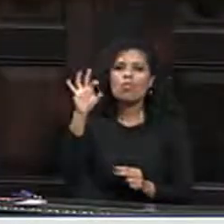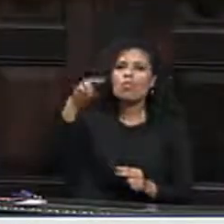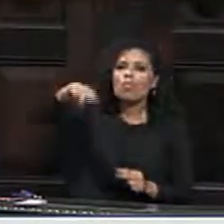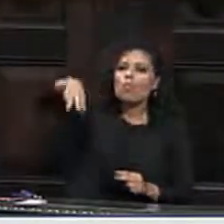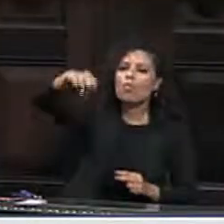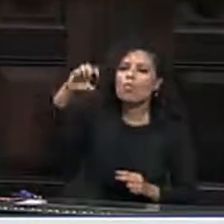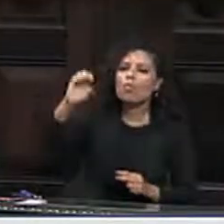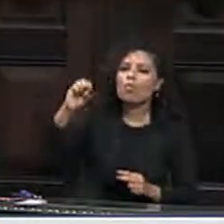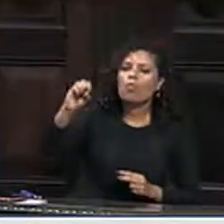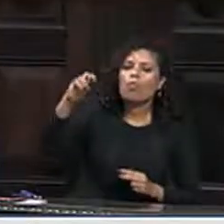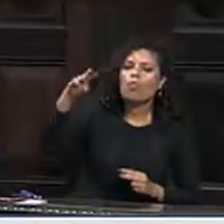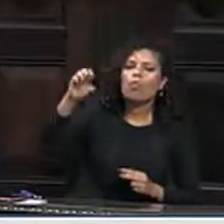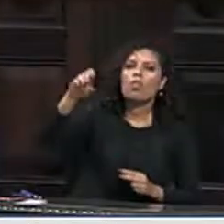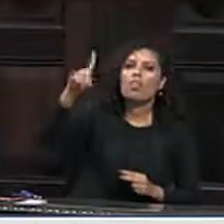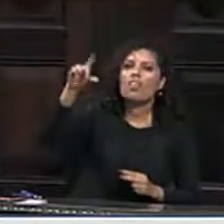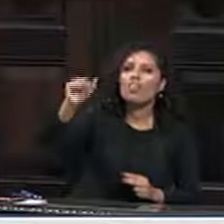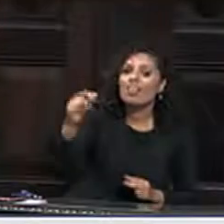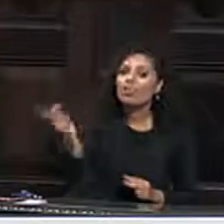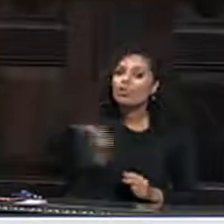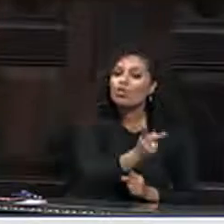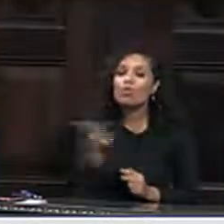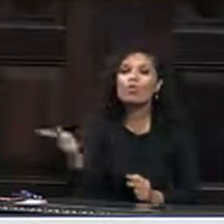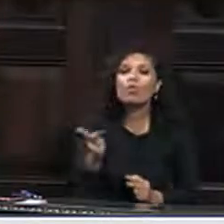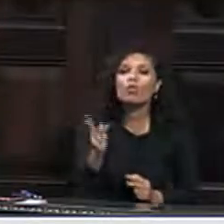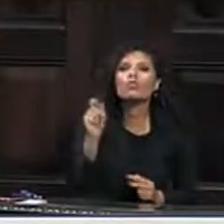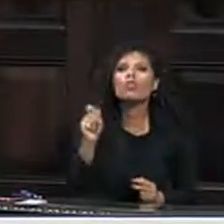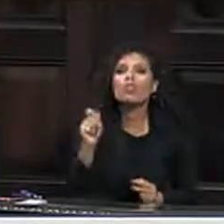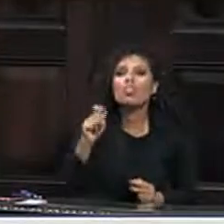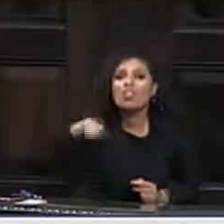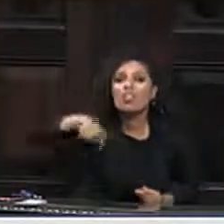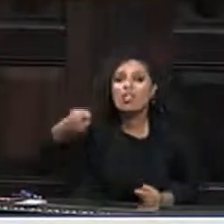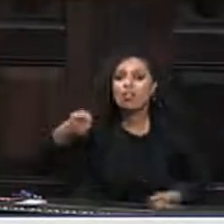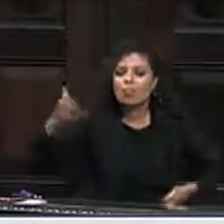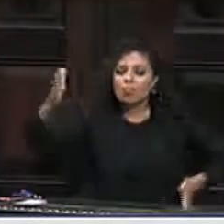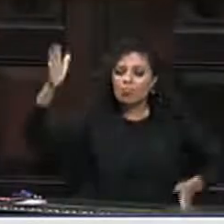todos, sem exceção, criminosos. Muito obrigado, senhor presidente.